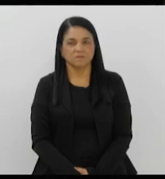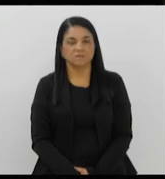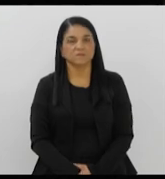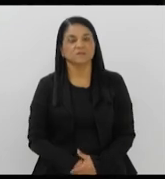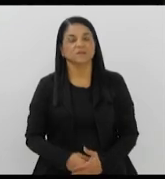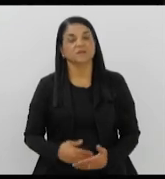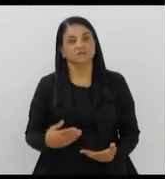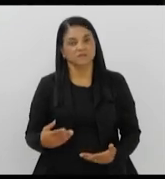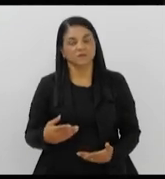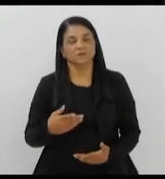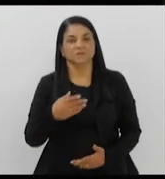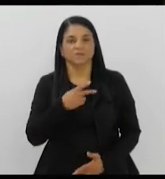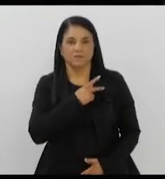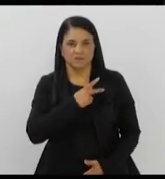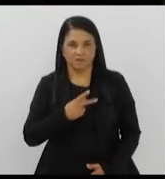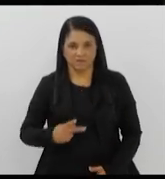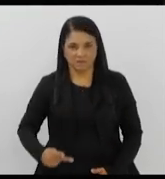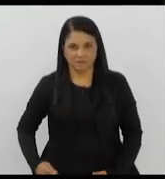Senhora Presidente,